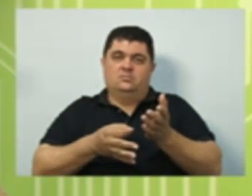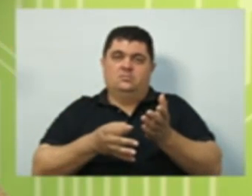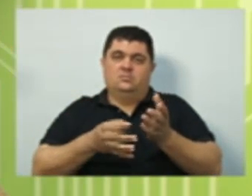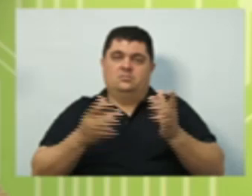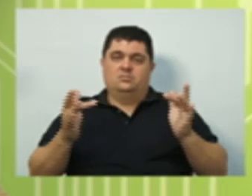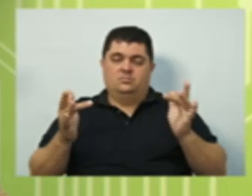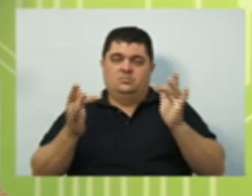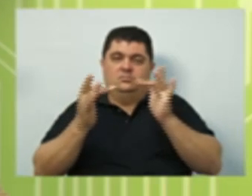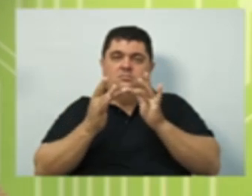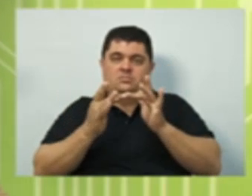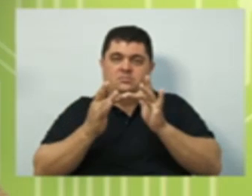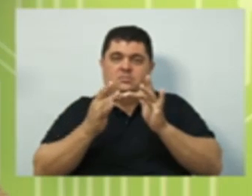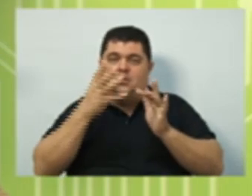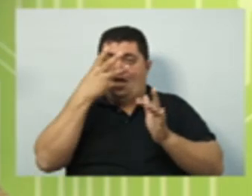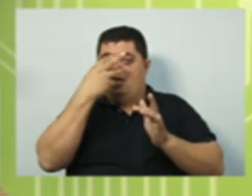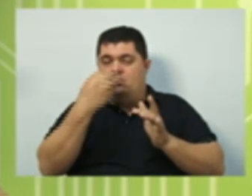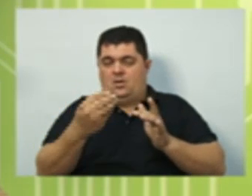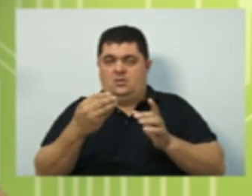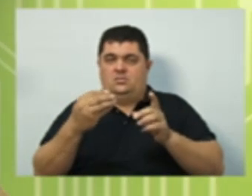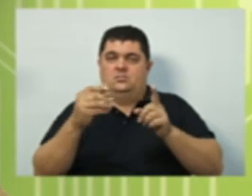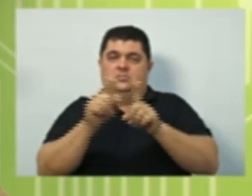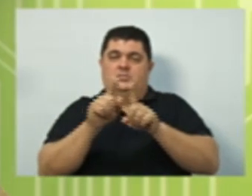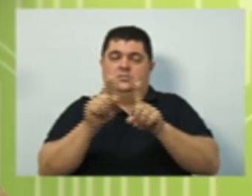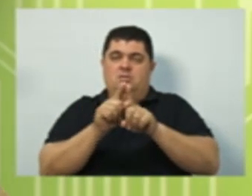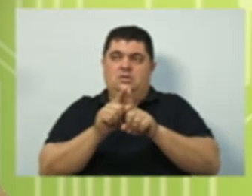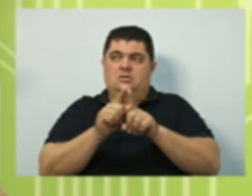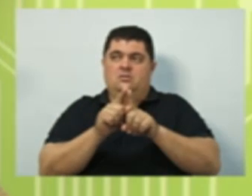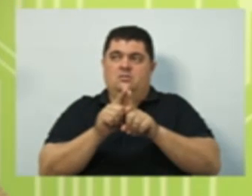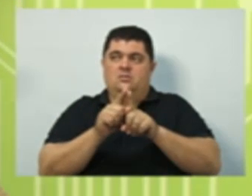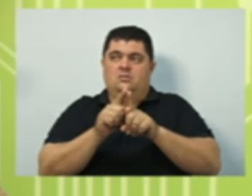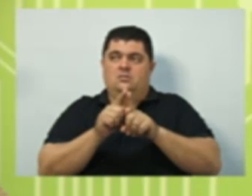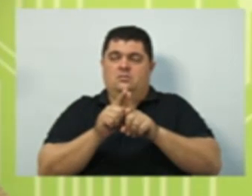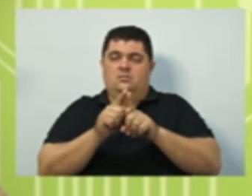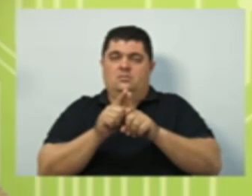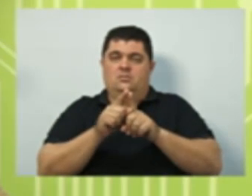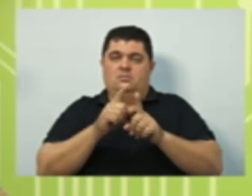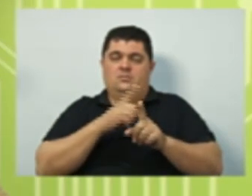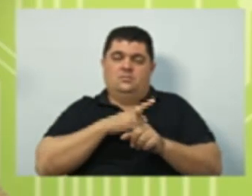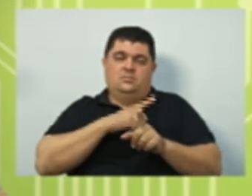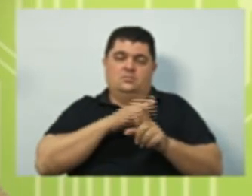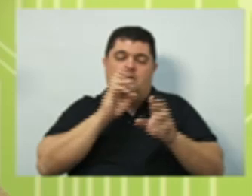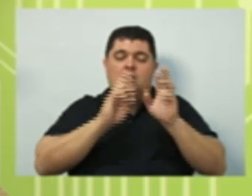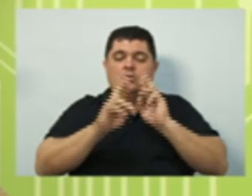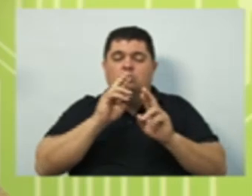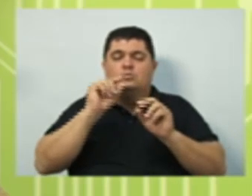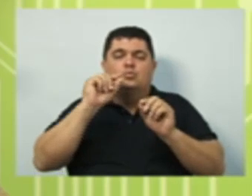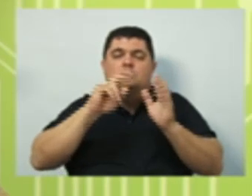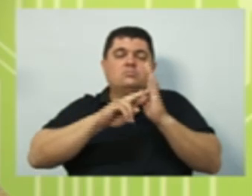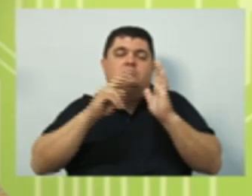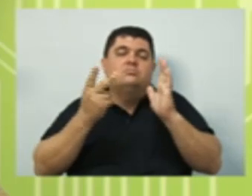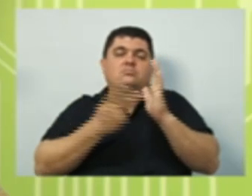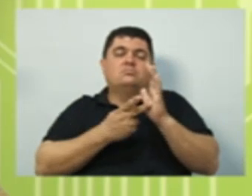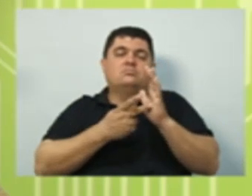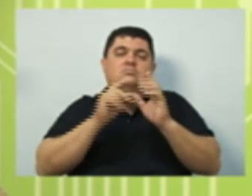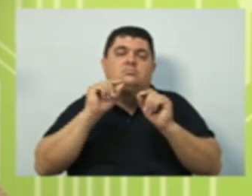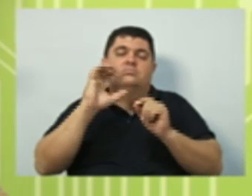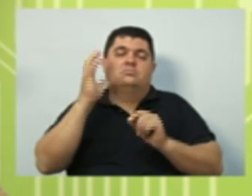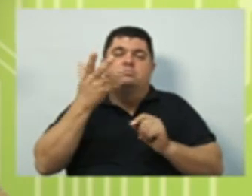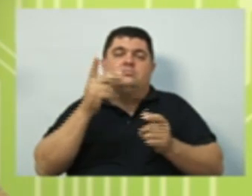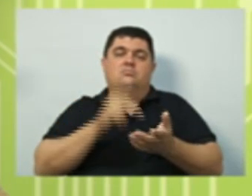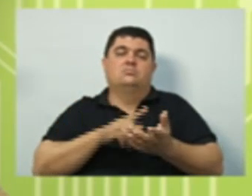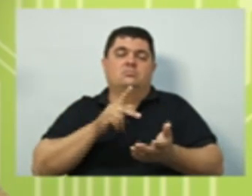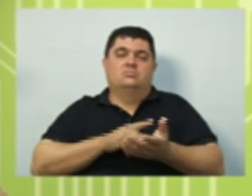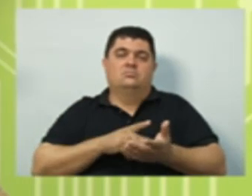link entre a imagem e o que está acontecendo naquela